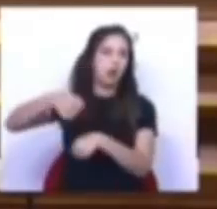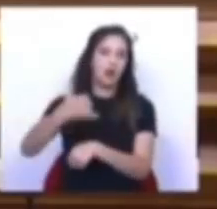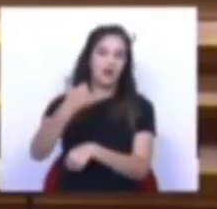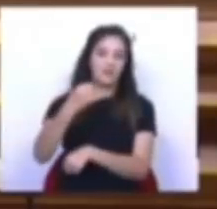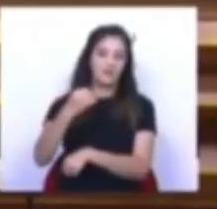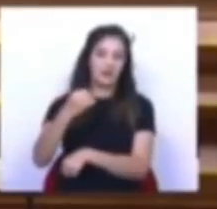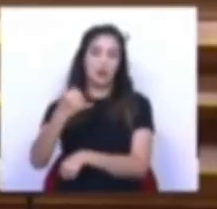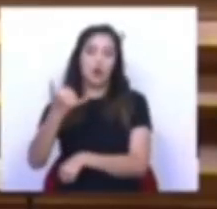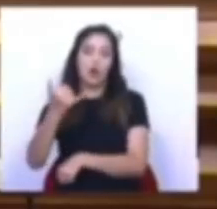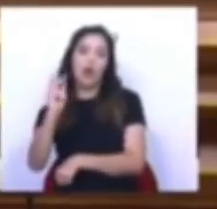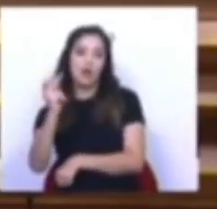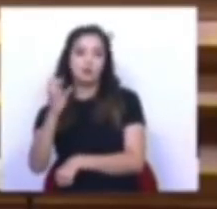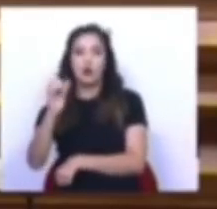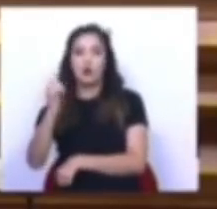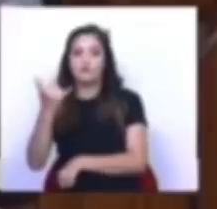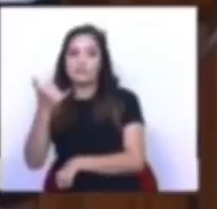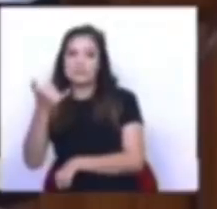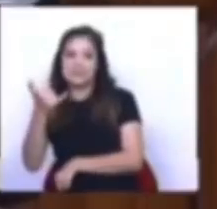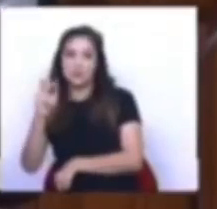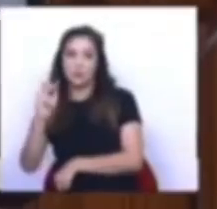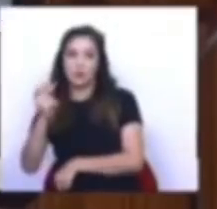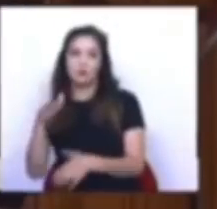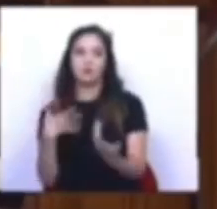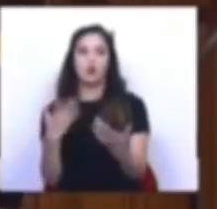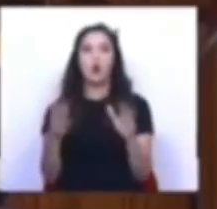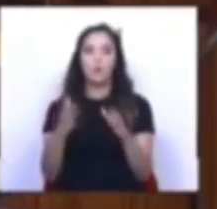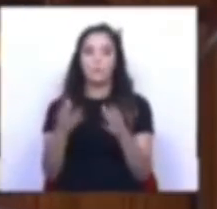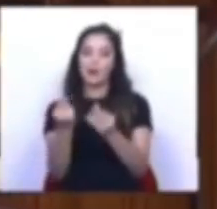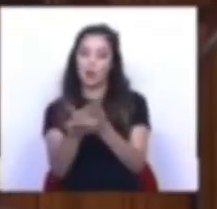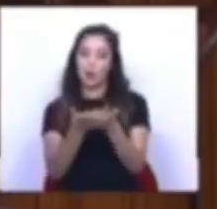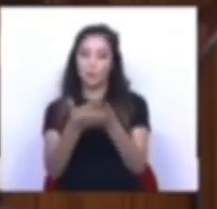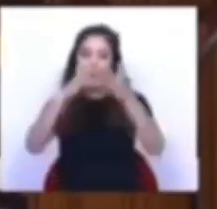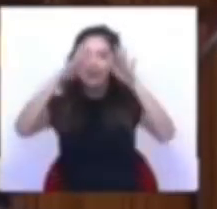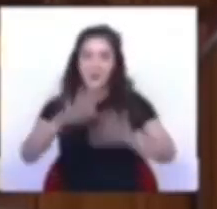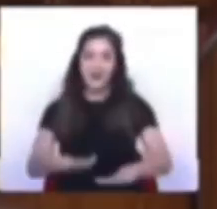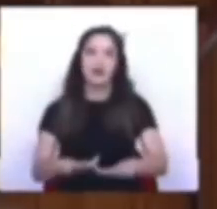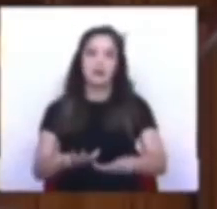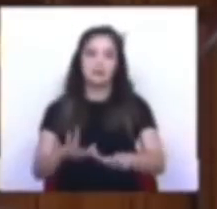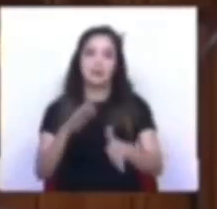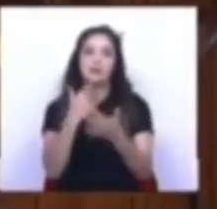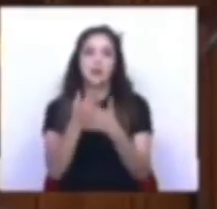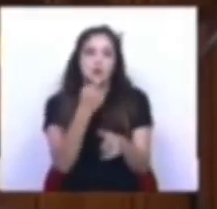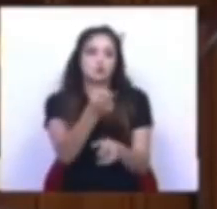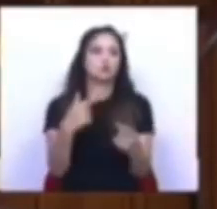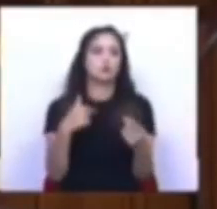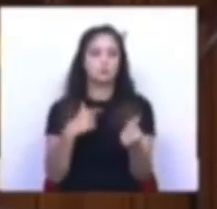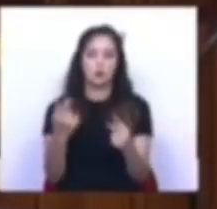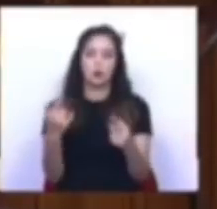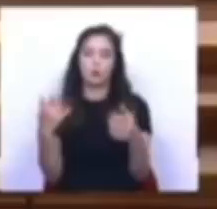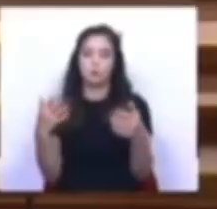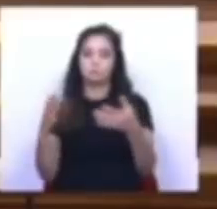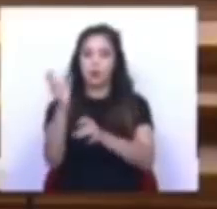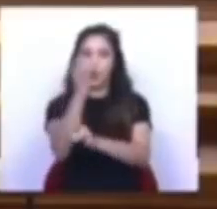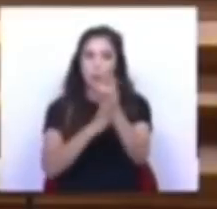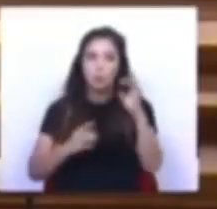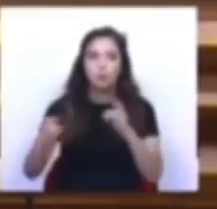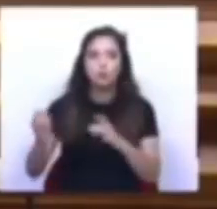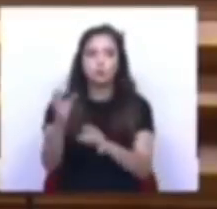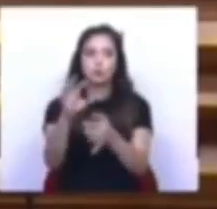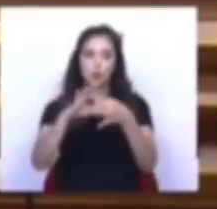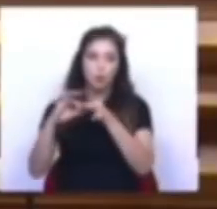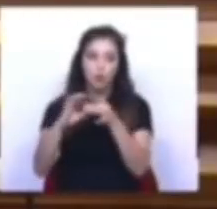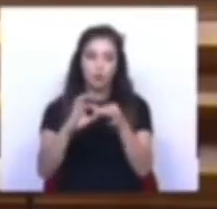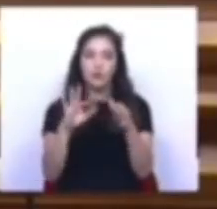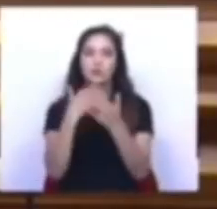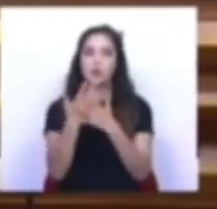com uma economia estagnada, em que dá-se por satisfeito de estar a convergir, dá-se por satisfeito de estar a convergir com a União Europeia, quando foi ultrapassado por